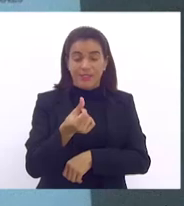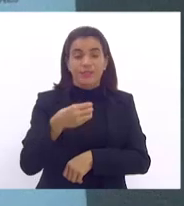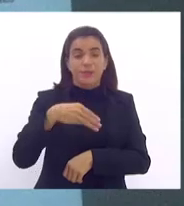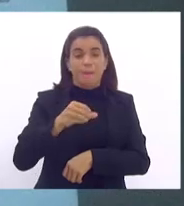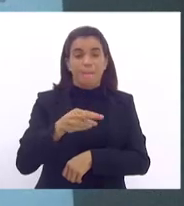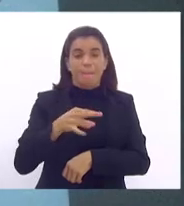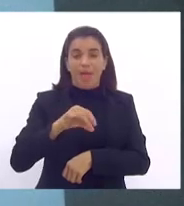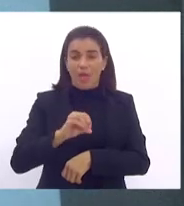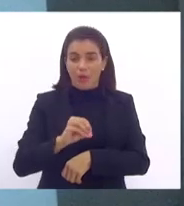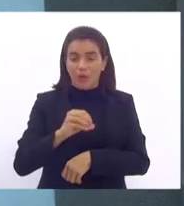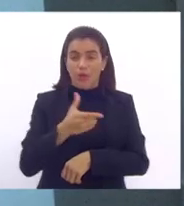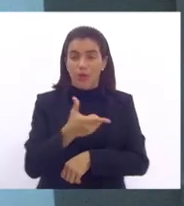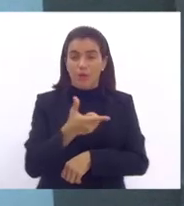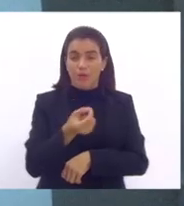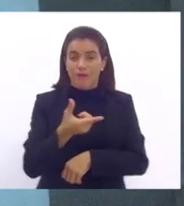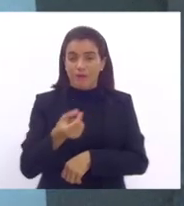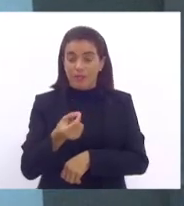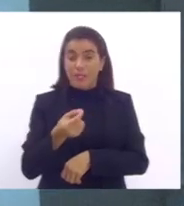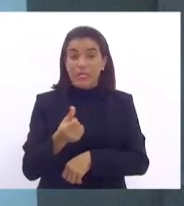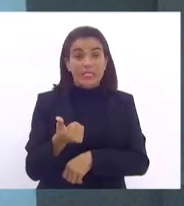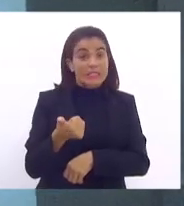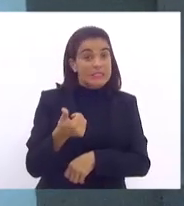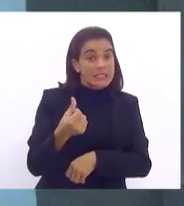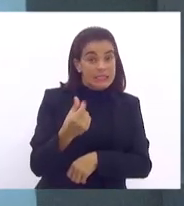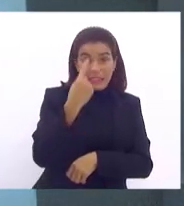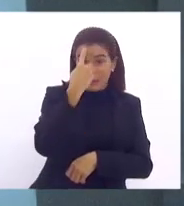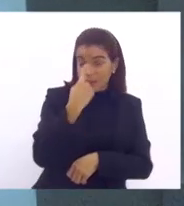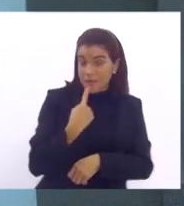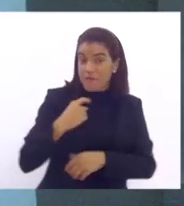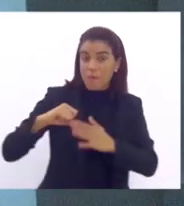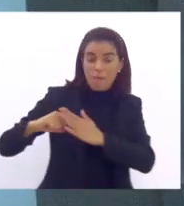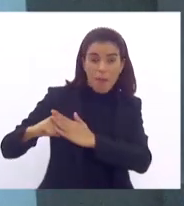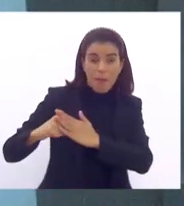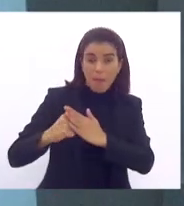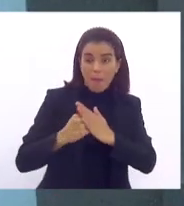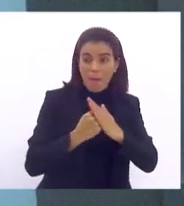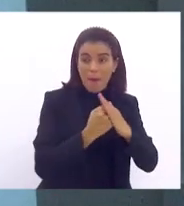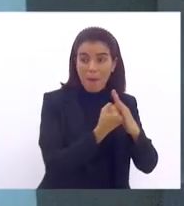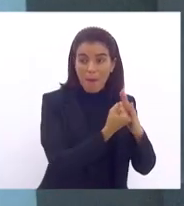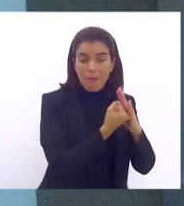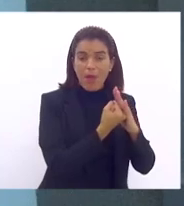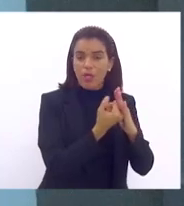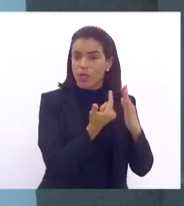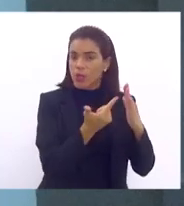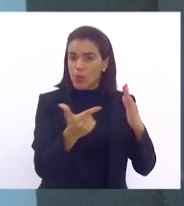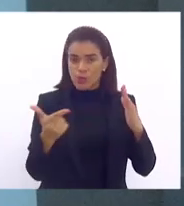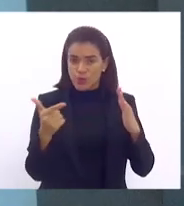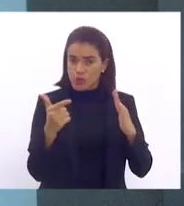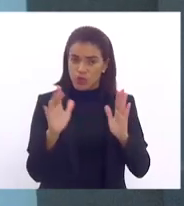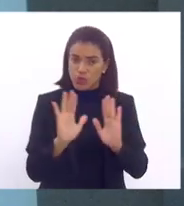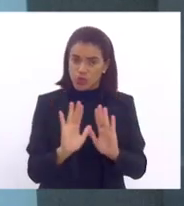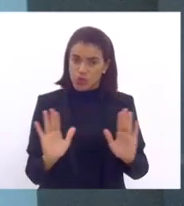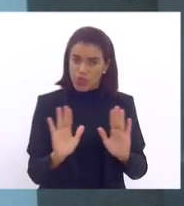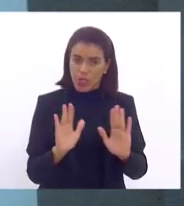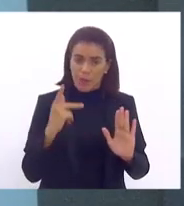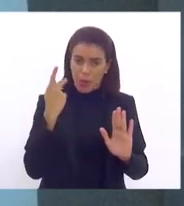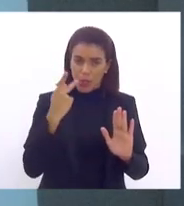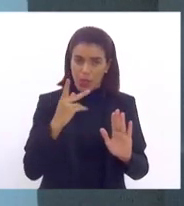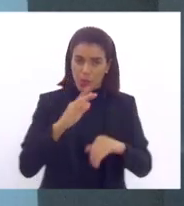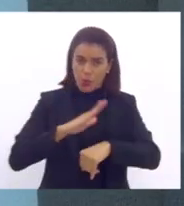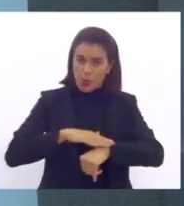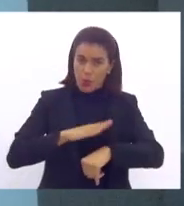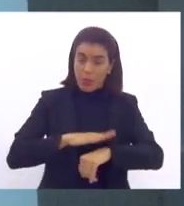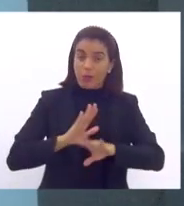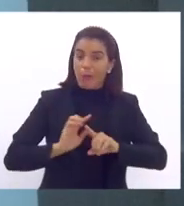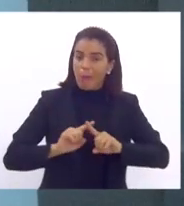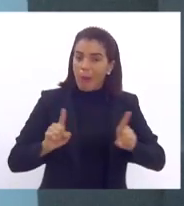foram bloqueados de uma vez só 16 perfis né de perfis que não envolviam parlamentares nesse primeiro momento mas